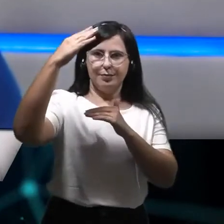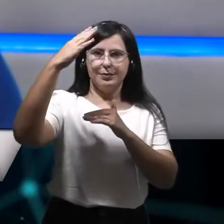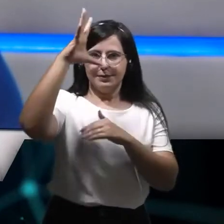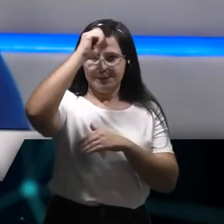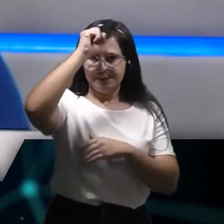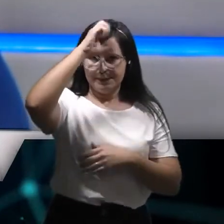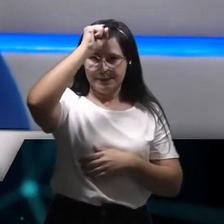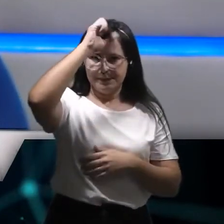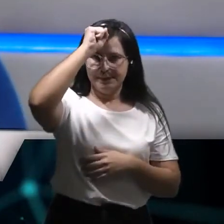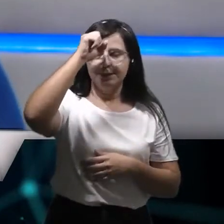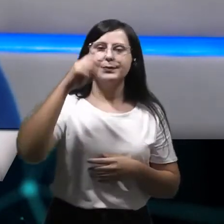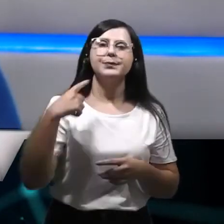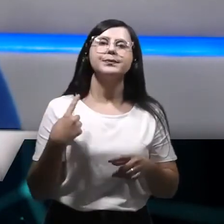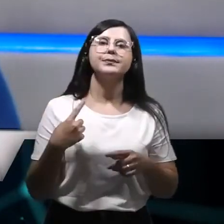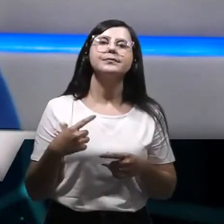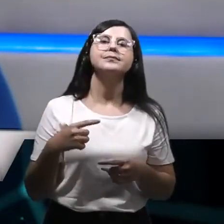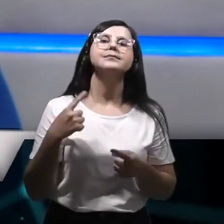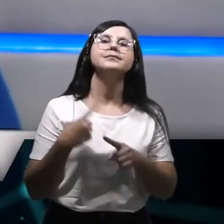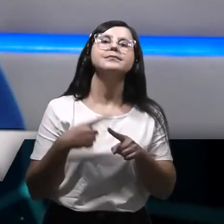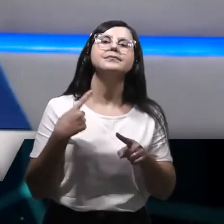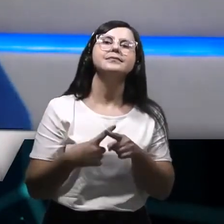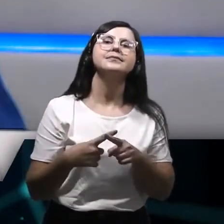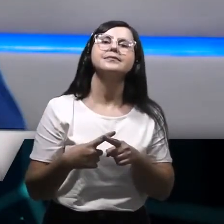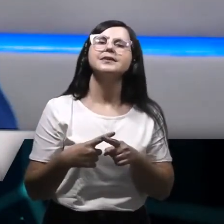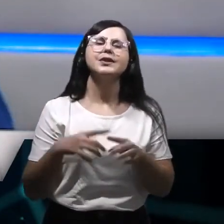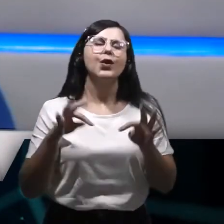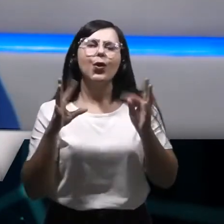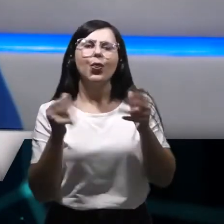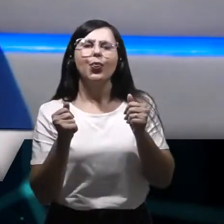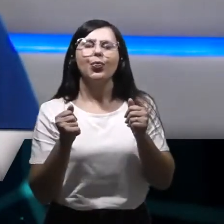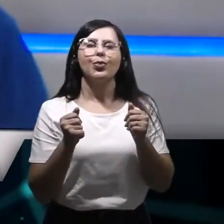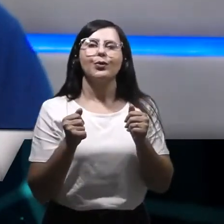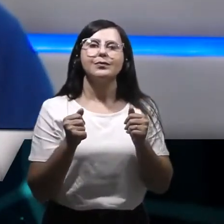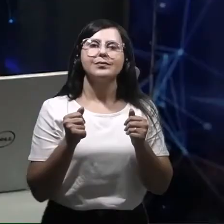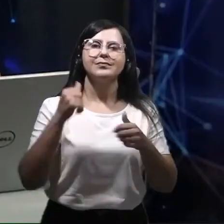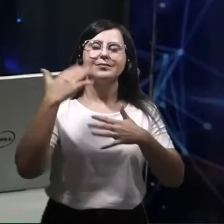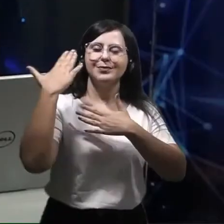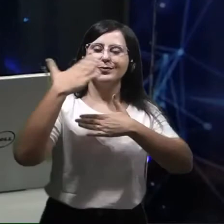toda a SEAB, SAEP, IDEB, todos.